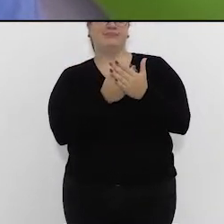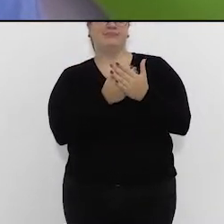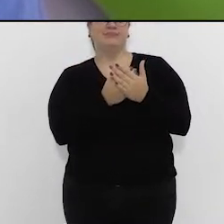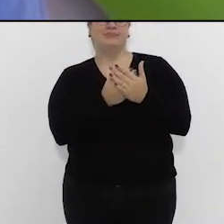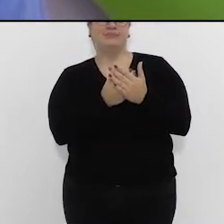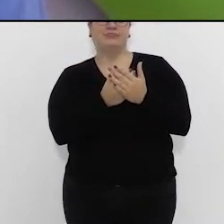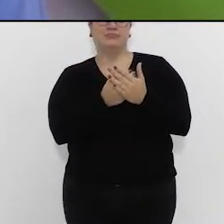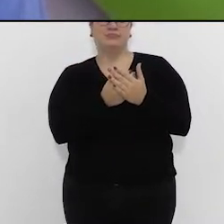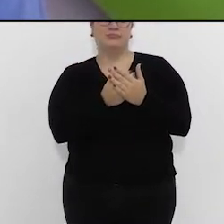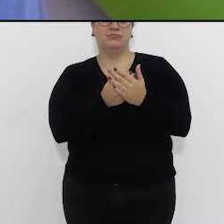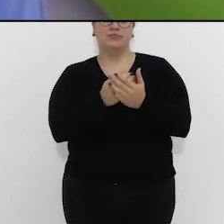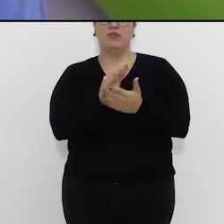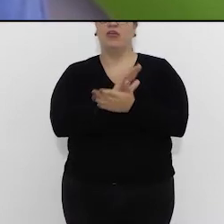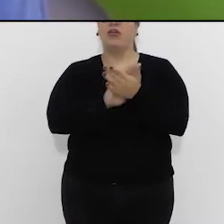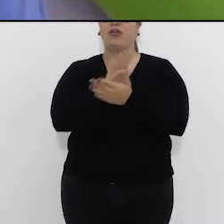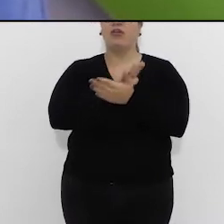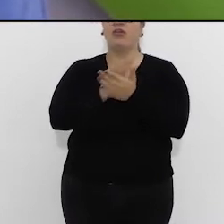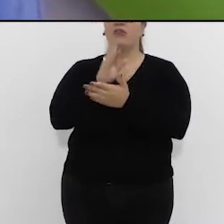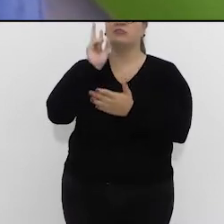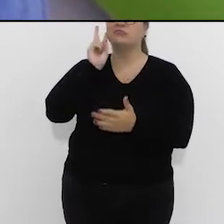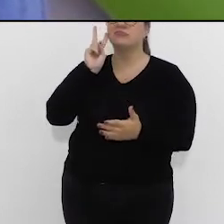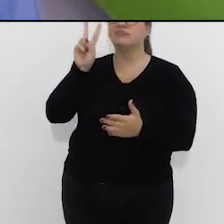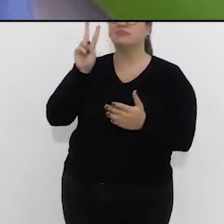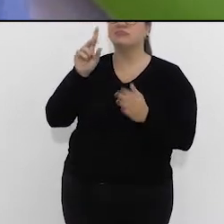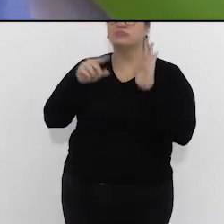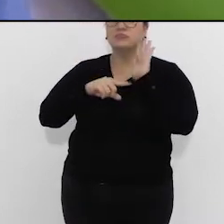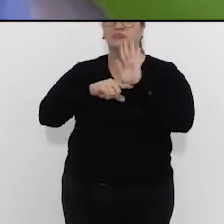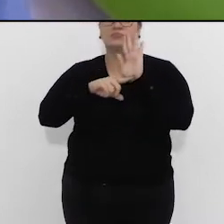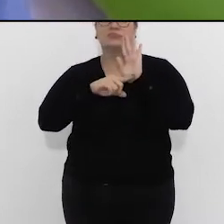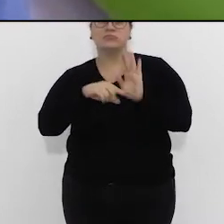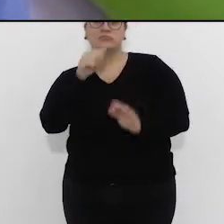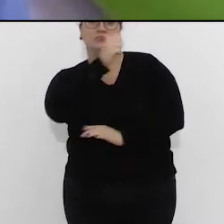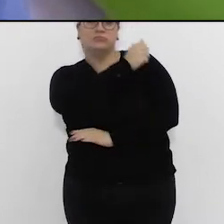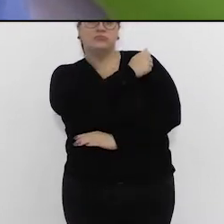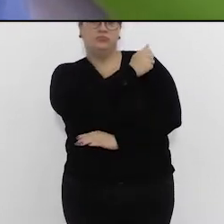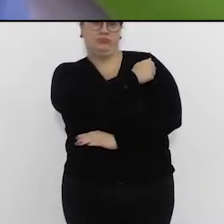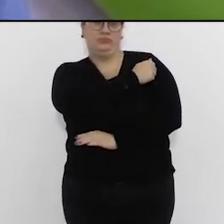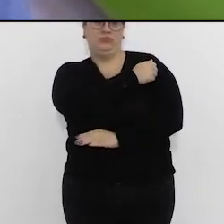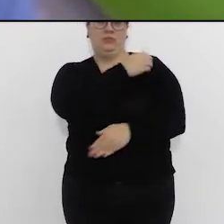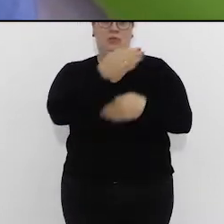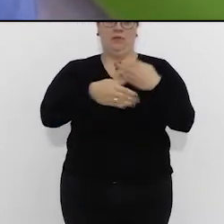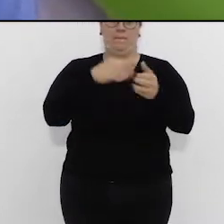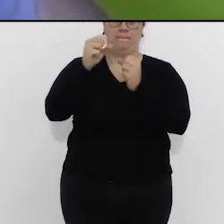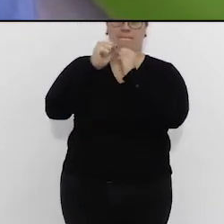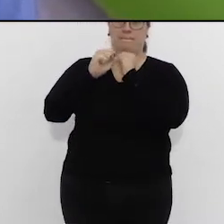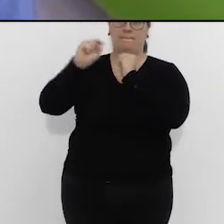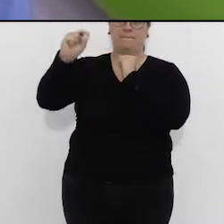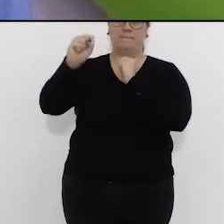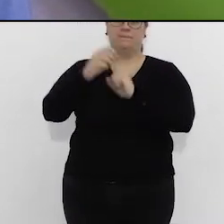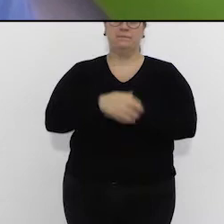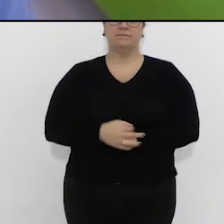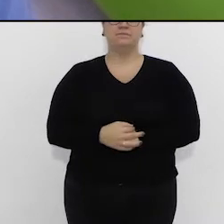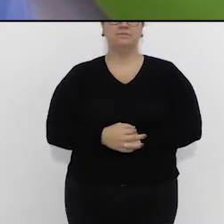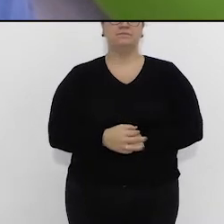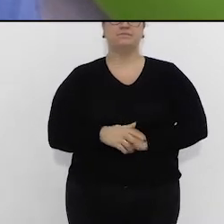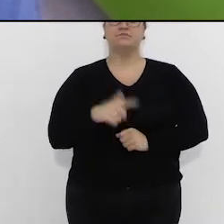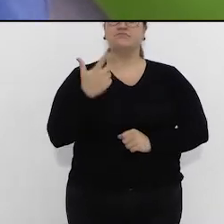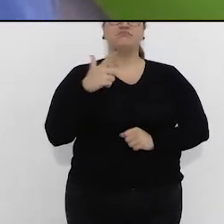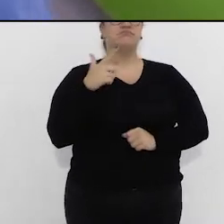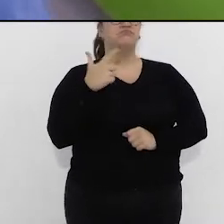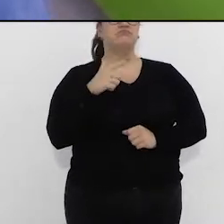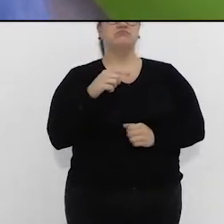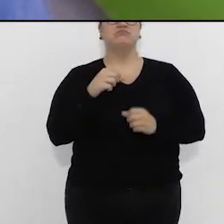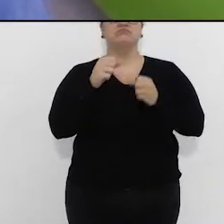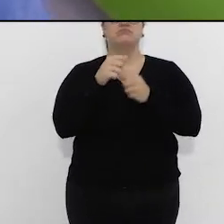viu nada que beneficiasse os alunos nessa prática esportiva nós Não vimos no outro